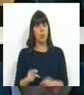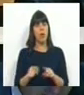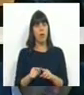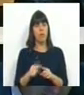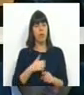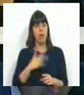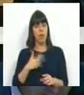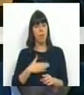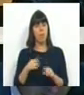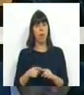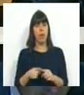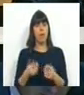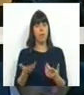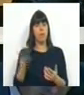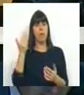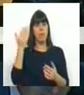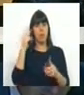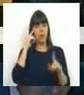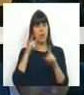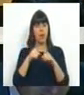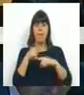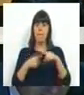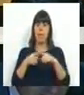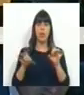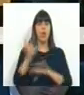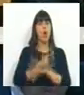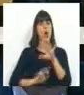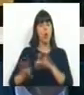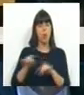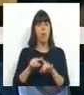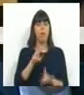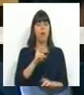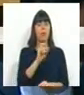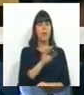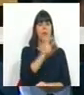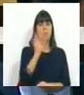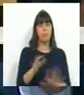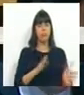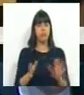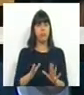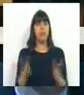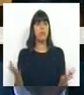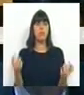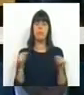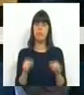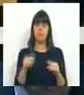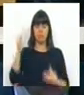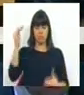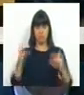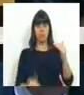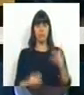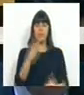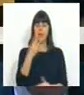estão nas empresas, muito longe da média europeia, que se situa nos 30%. Apesar desta